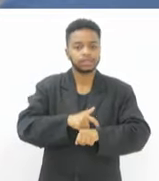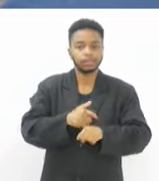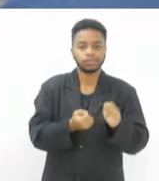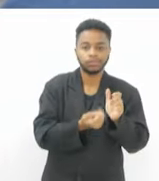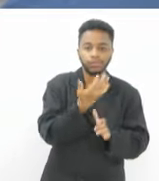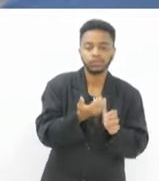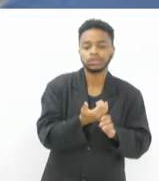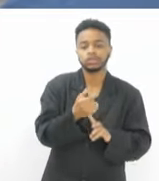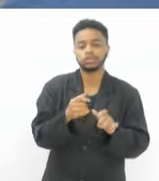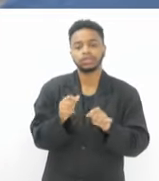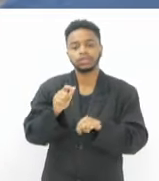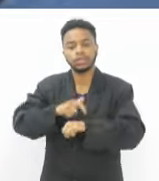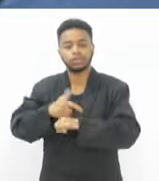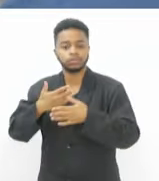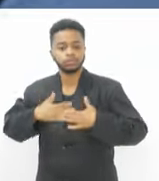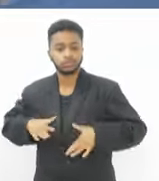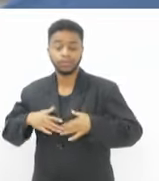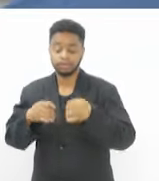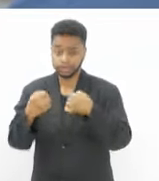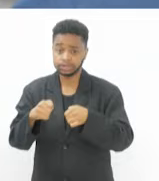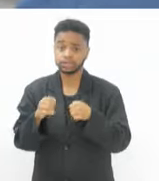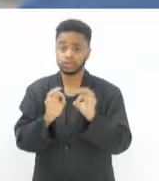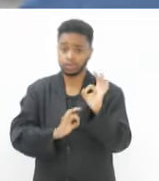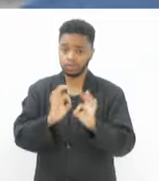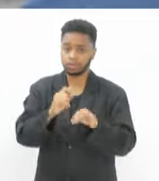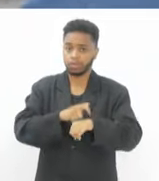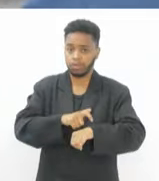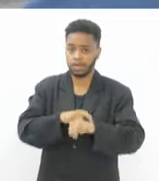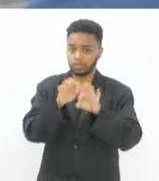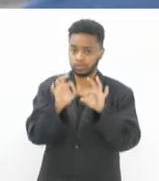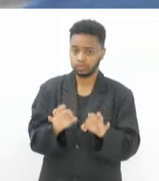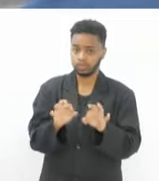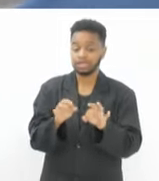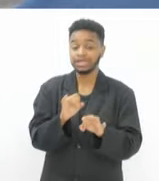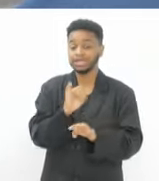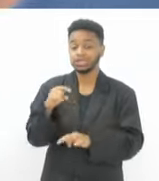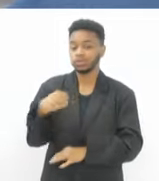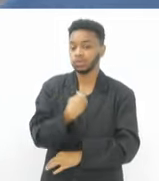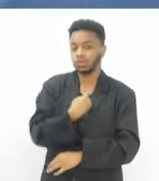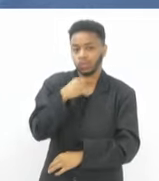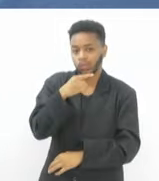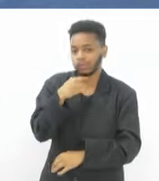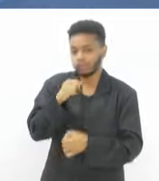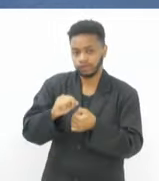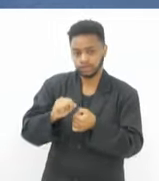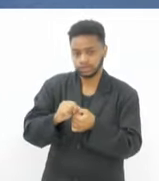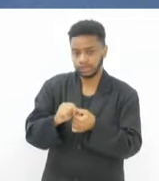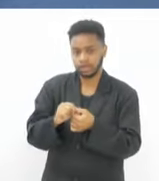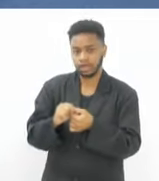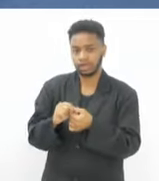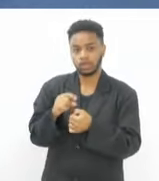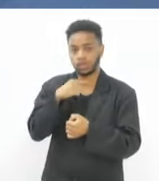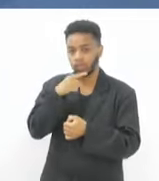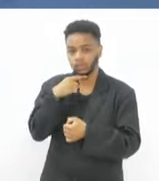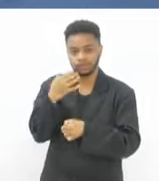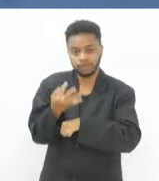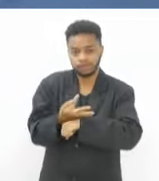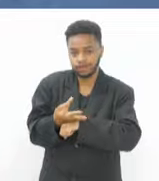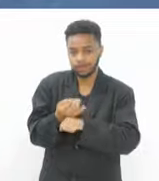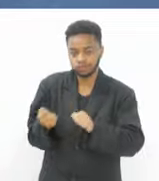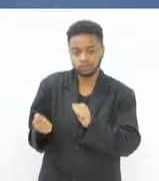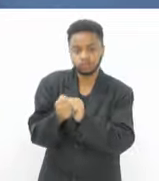para descansar. A gente precisa marcar muito bem esses momentos. Se a gente não pôde fazer isso, a gente não pôde tirar férias junto